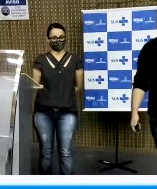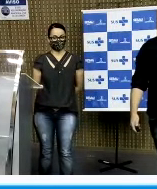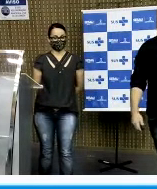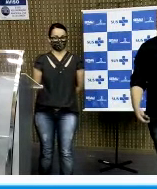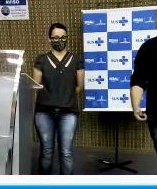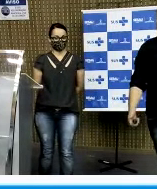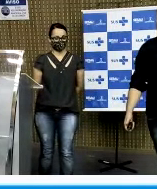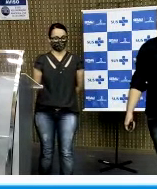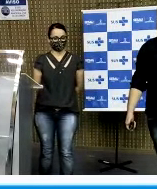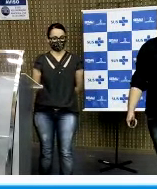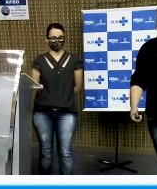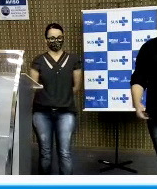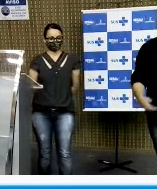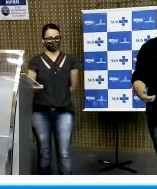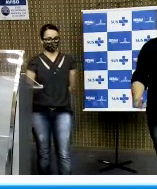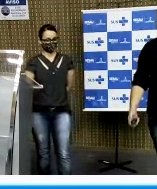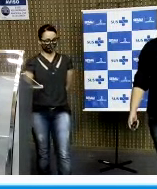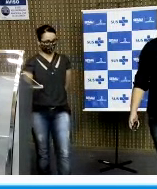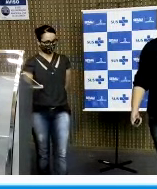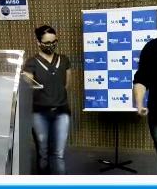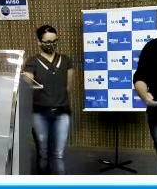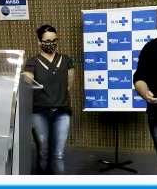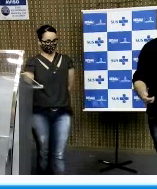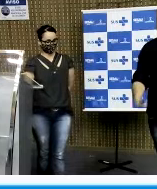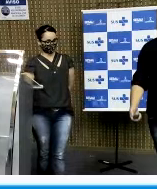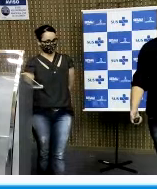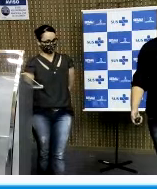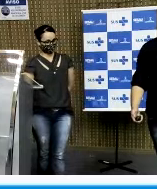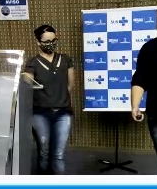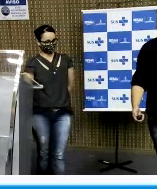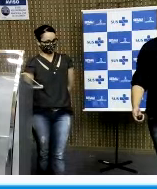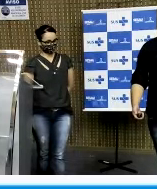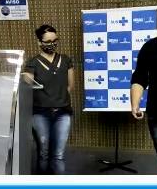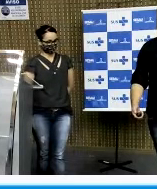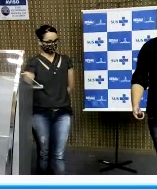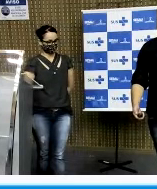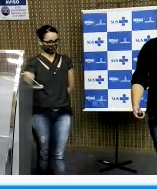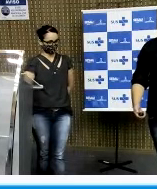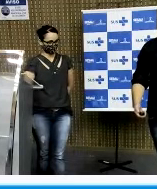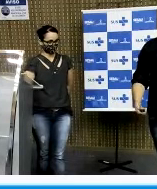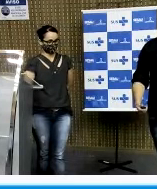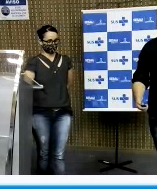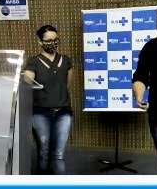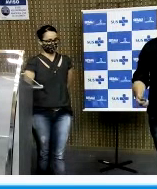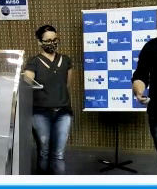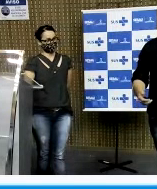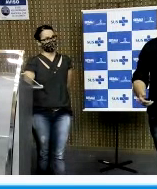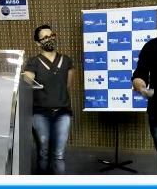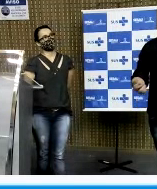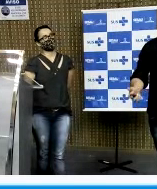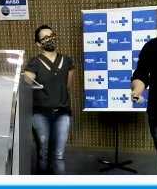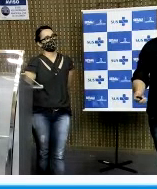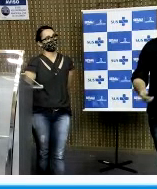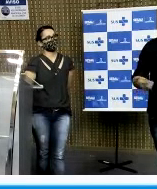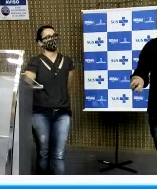ACS, a necessidade, tem sido levado aos ACS a necessidade desse cadastro, porque a dúvida deles é assim, eu cadastro